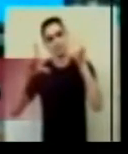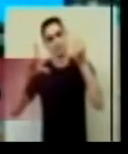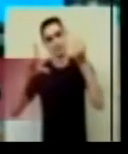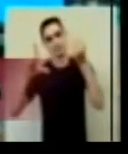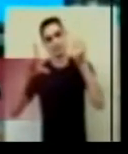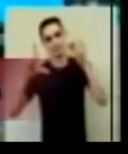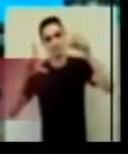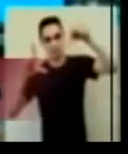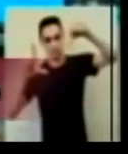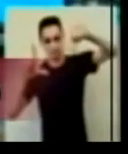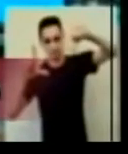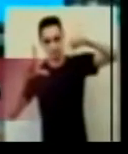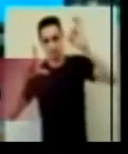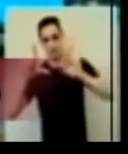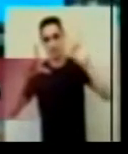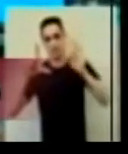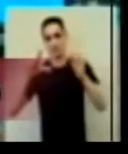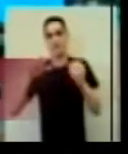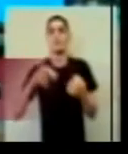com cerca de,